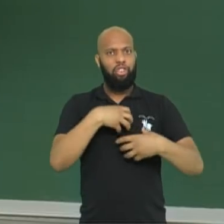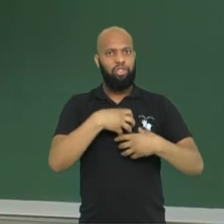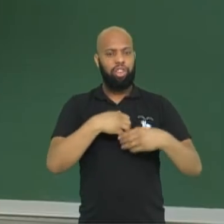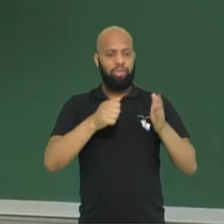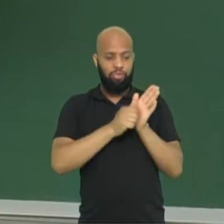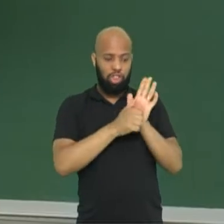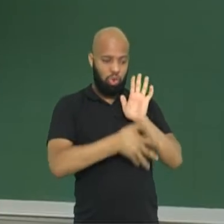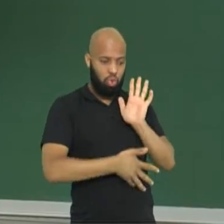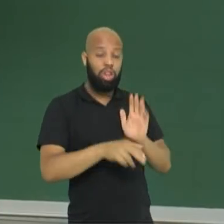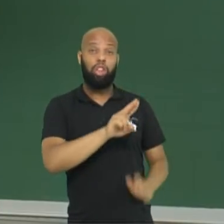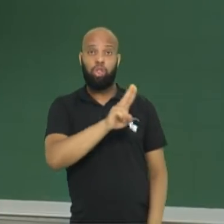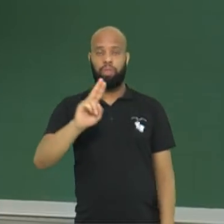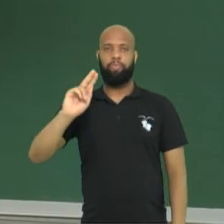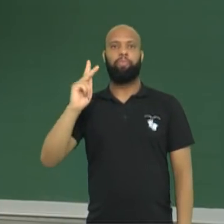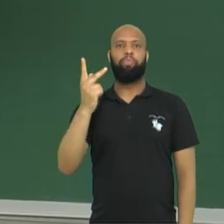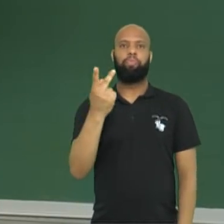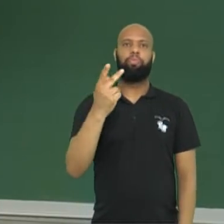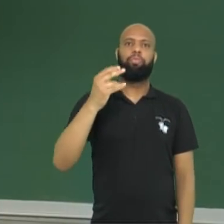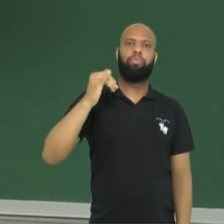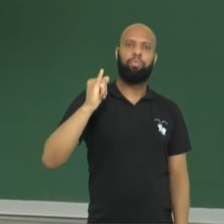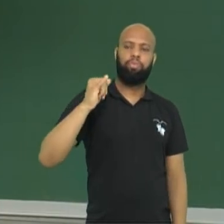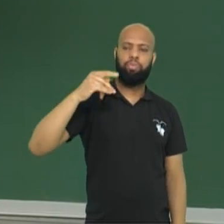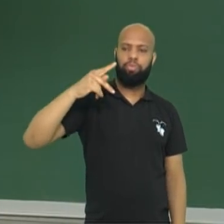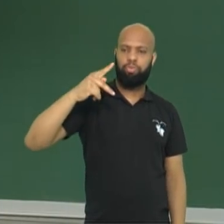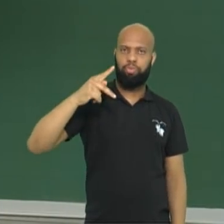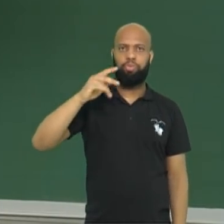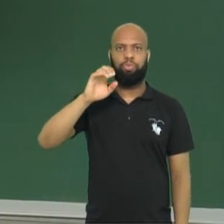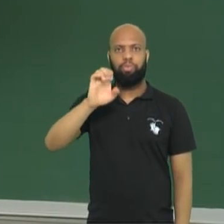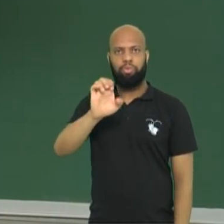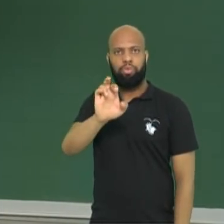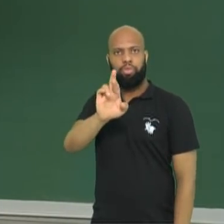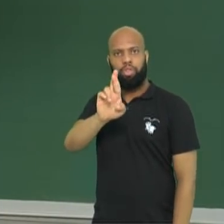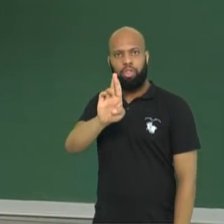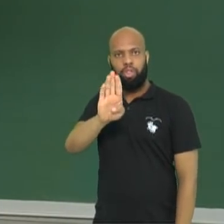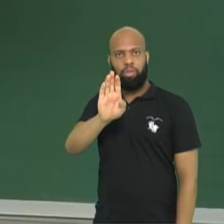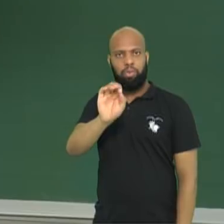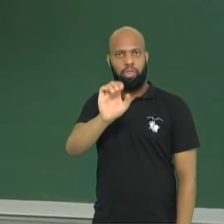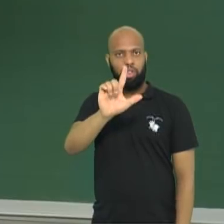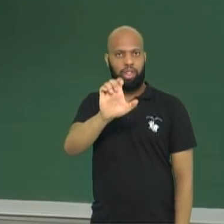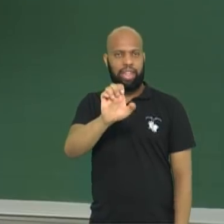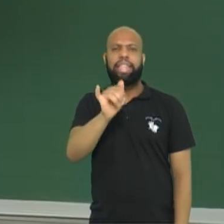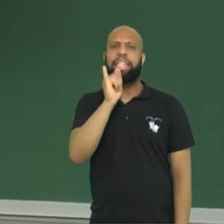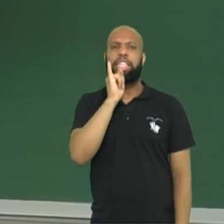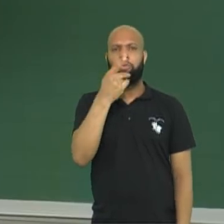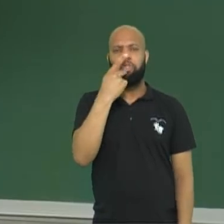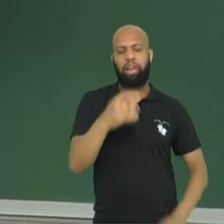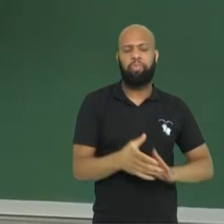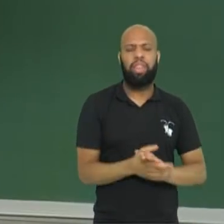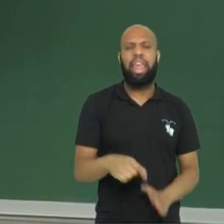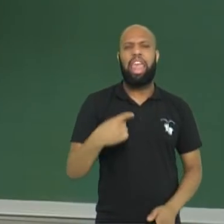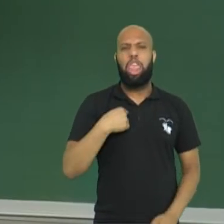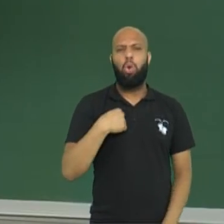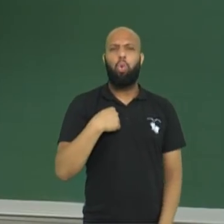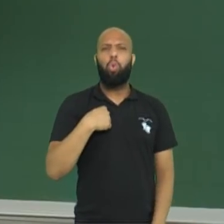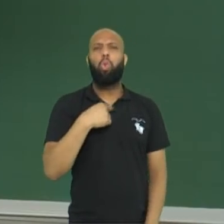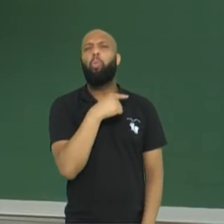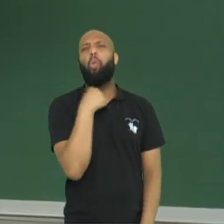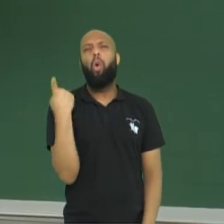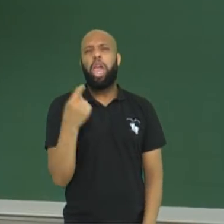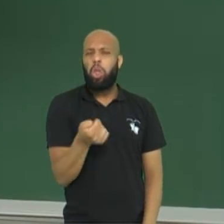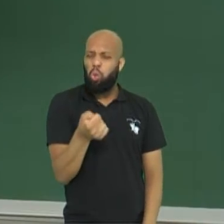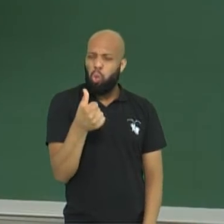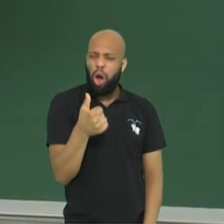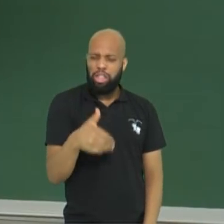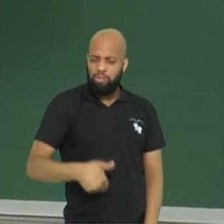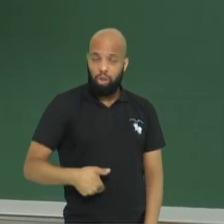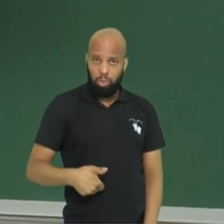um exagero, né? Quando a gente diz, por exemplo, estou morrendo de fome, estou morrendo de sede. Não necessariamente, né, pessoal? Nós sabemos que